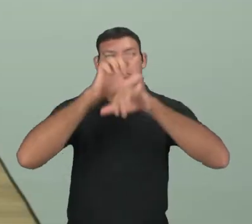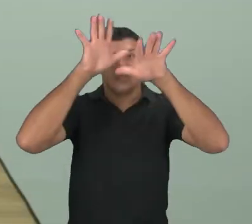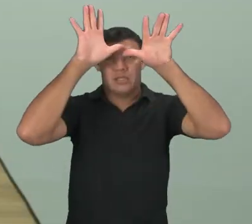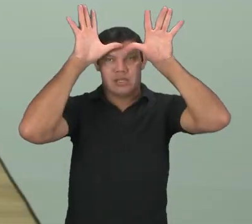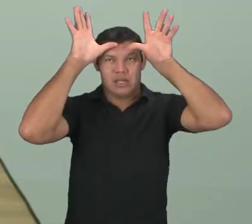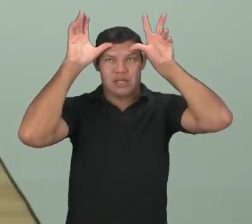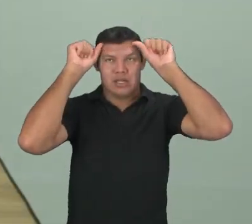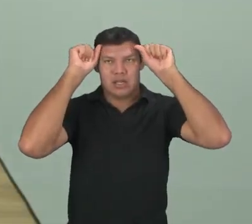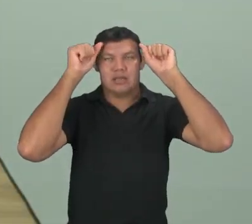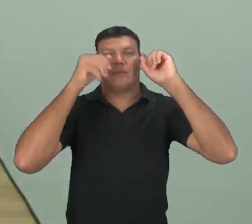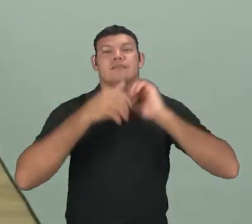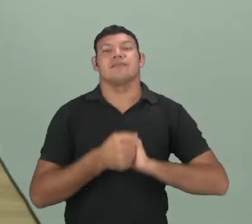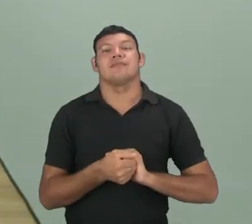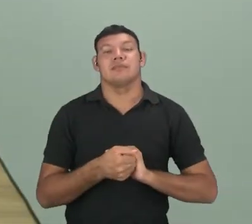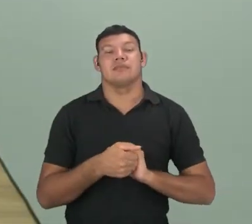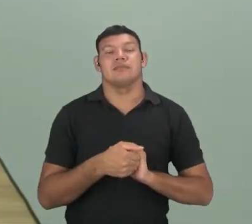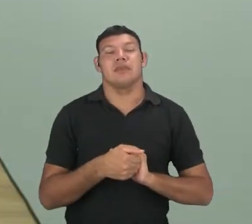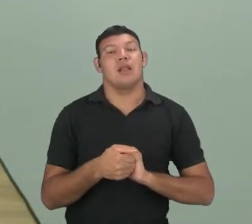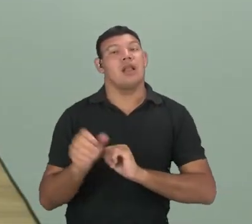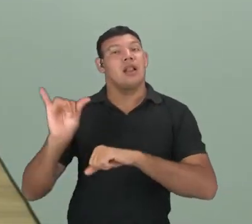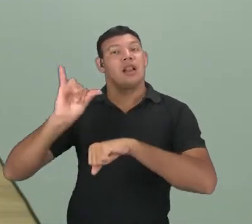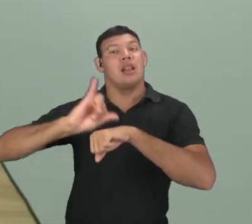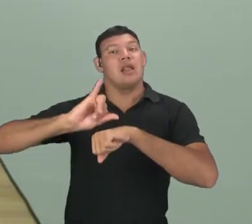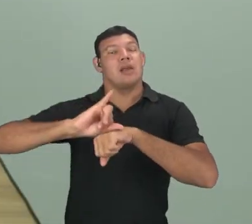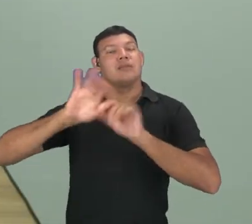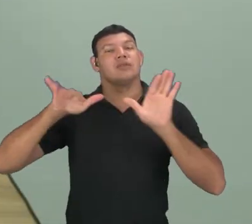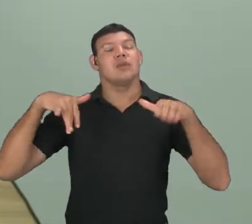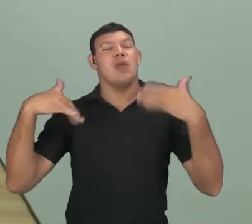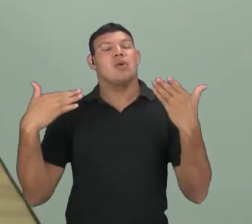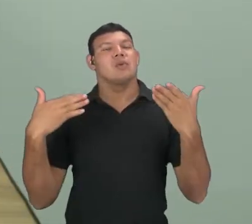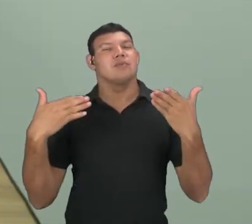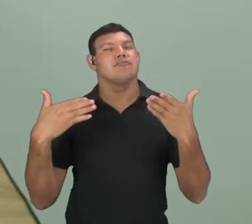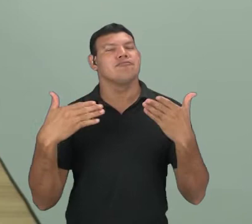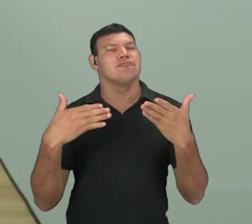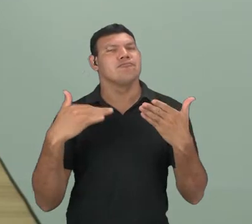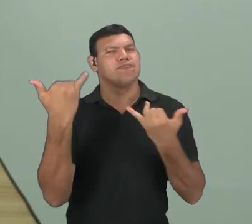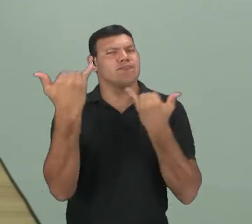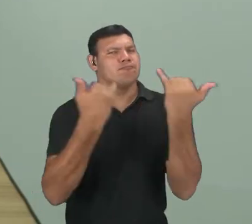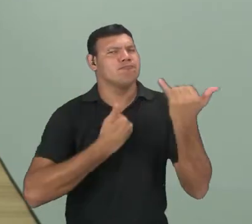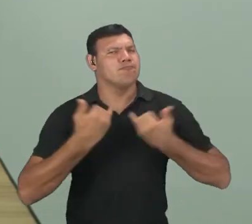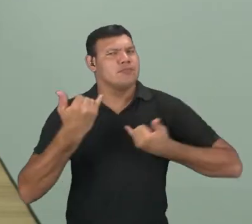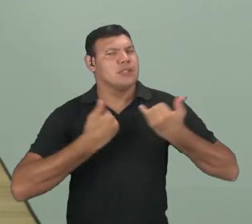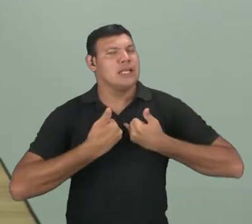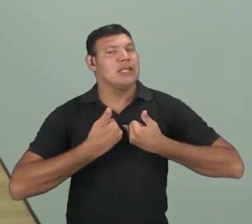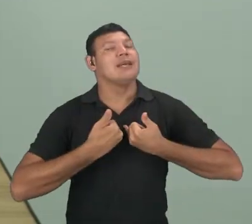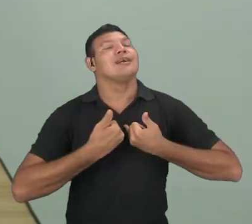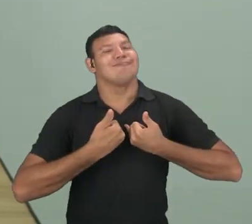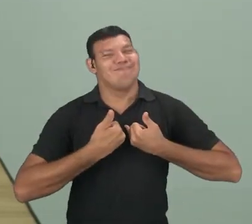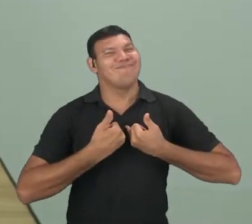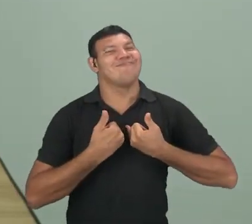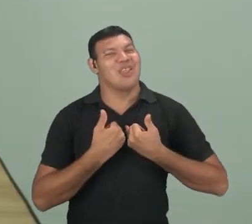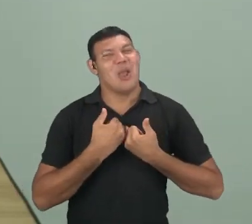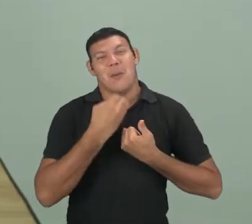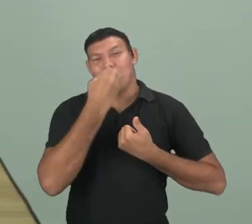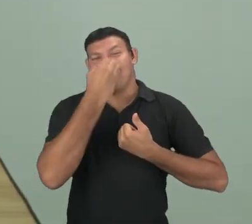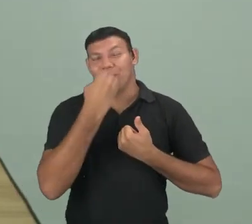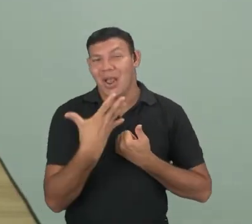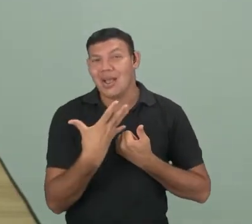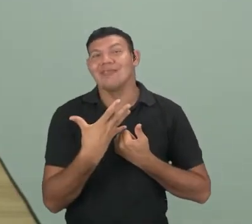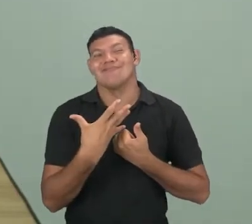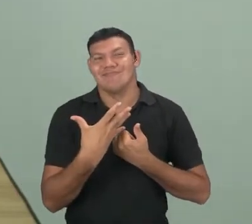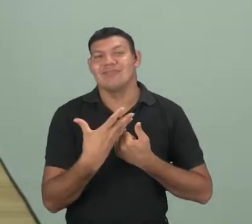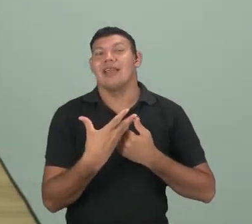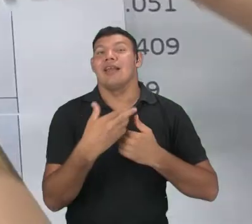lugar. Qual é a capital do Acre? Me digam aí, vocês sabem? Muito bem,